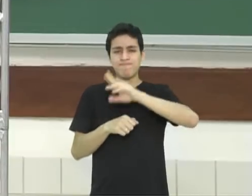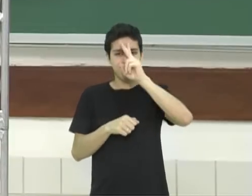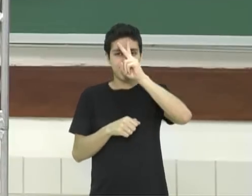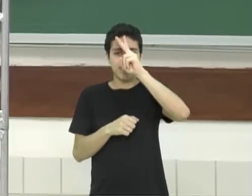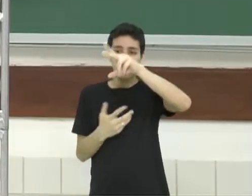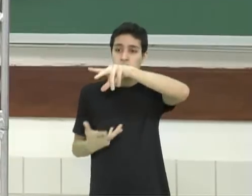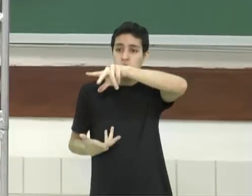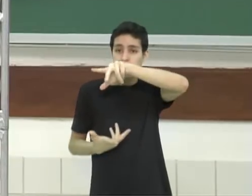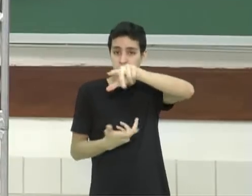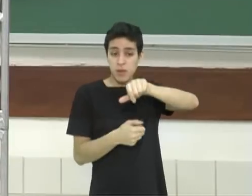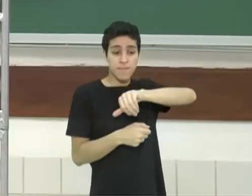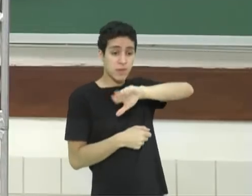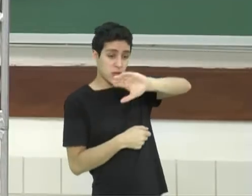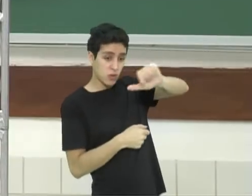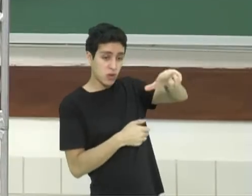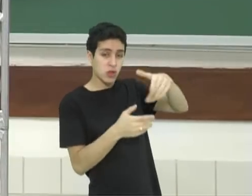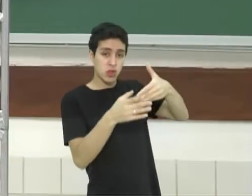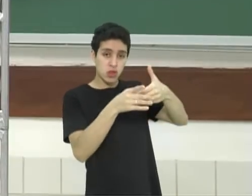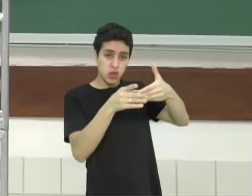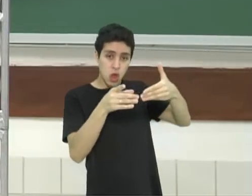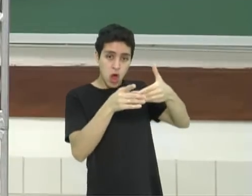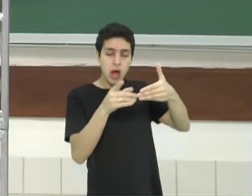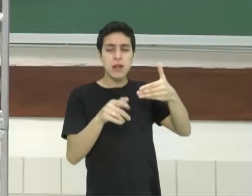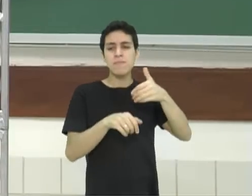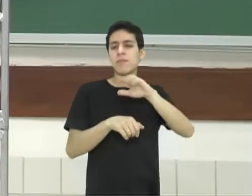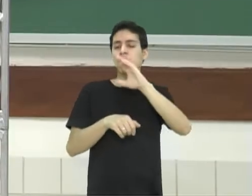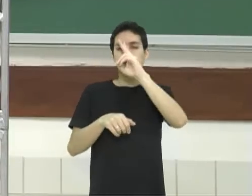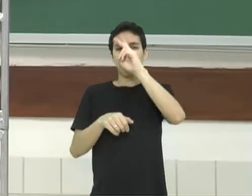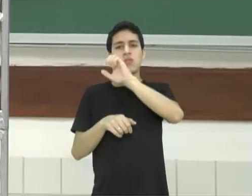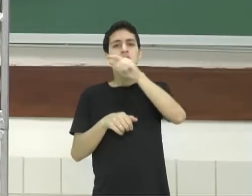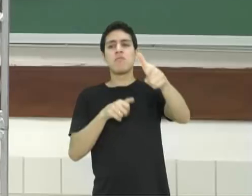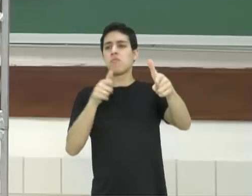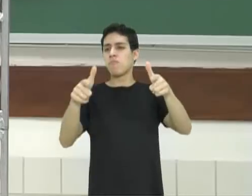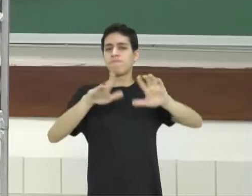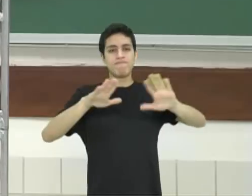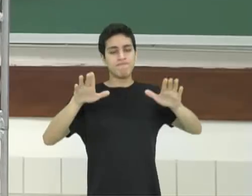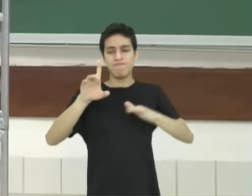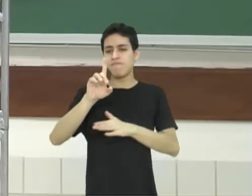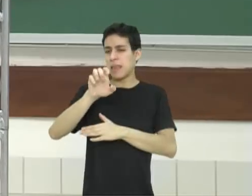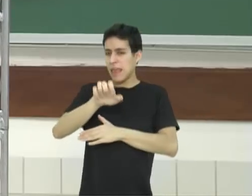do planeta, mais forte que o dólar, mais forte que qualquer outra moeda.